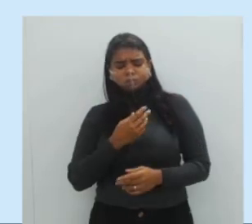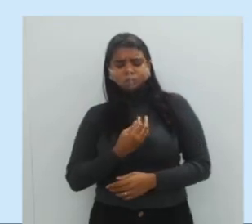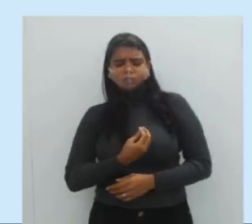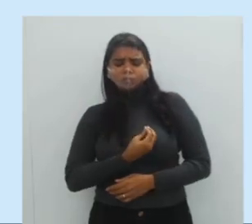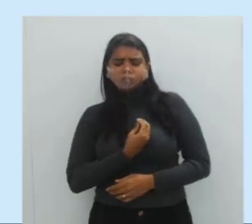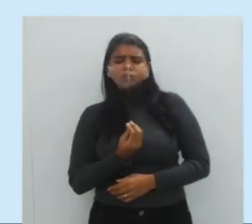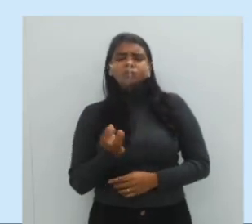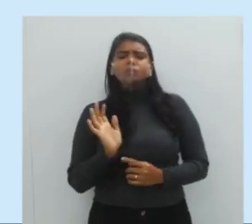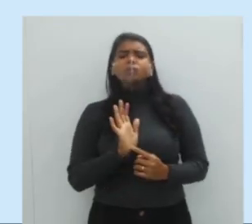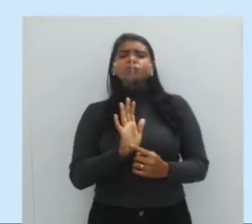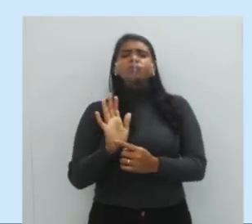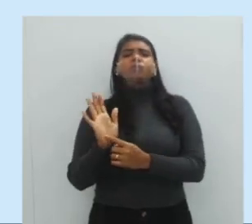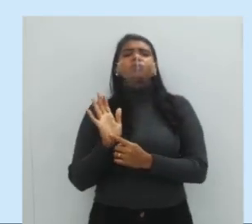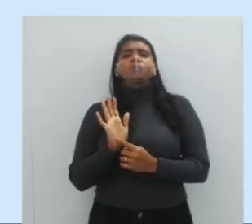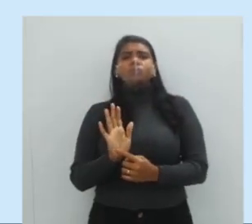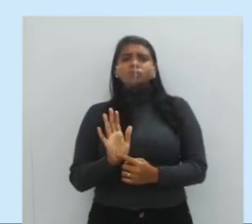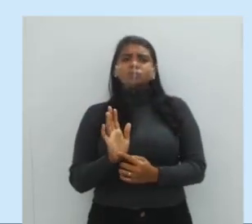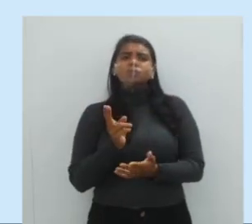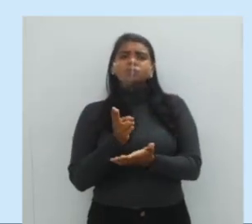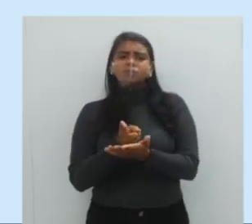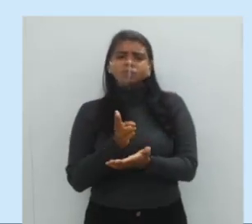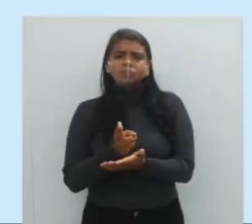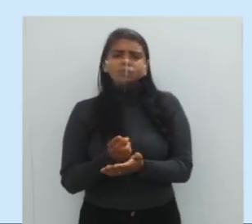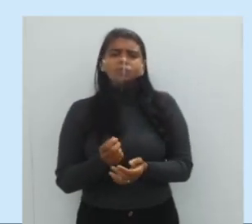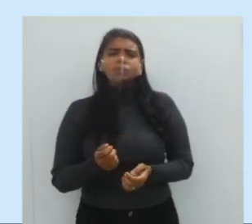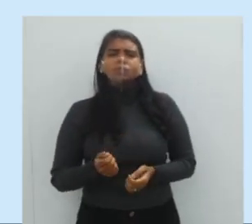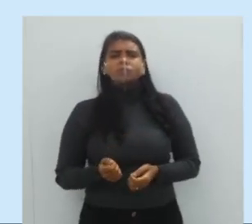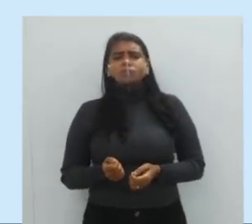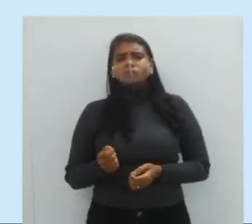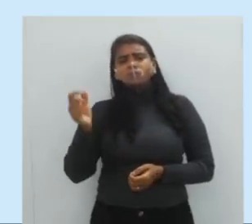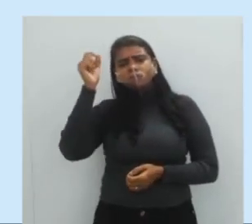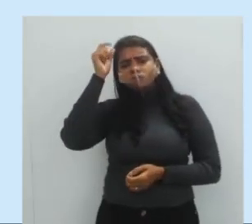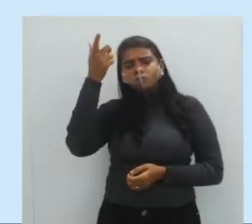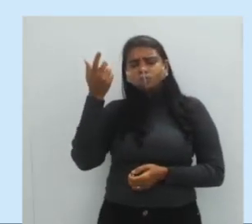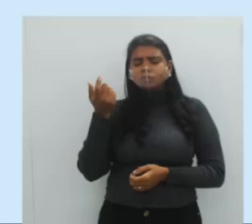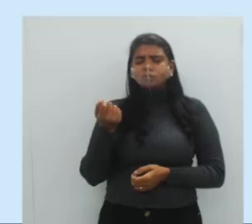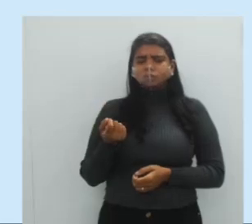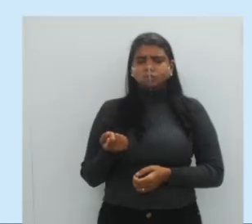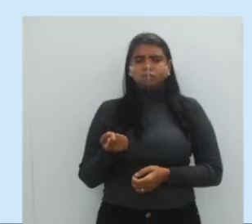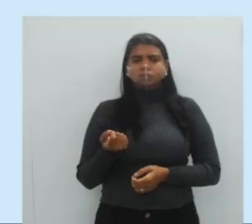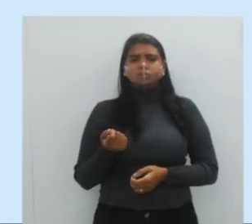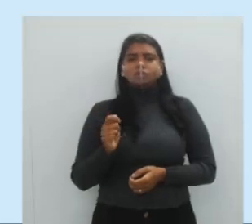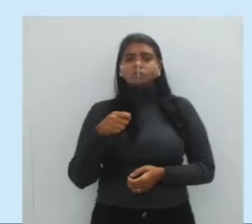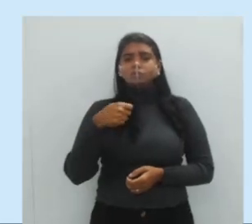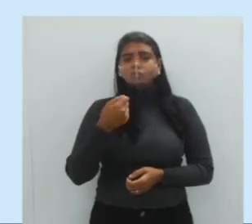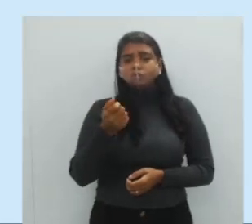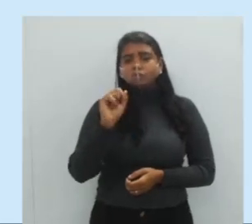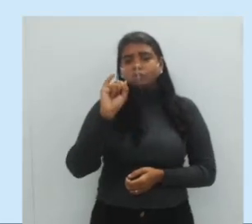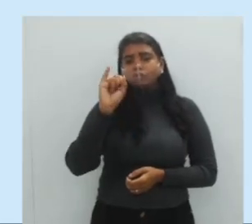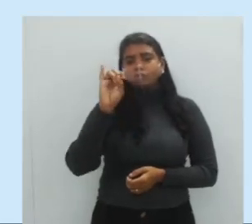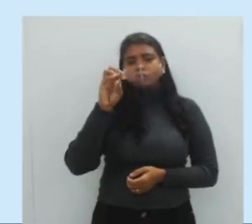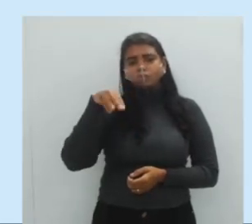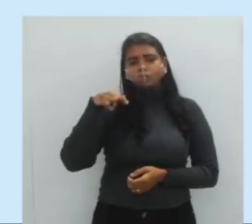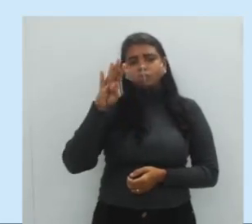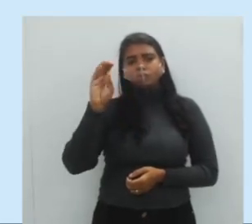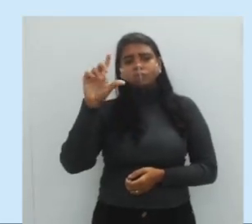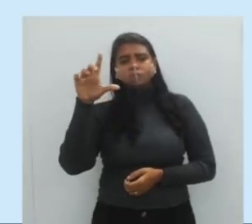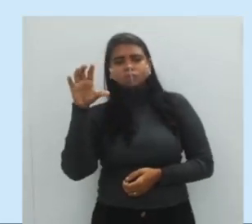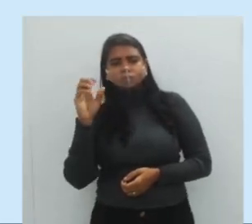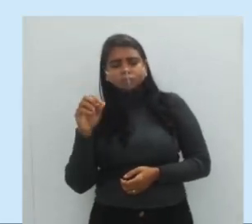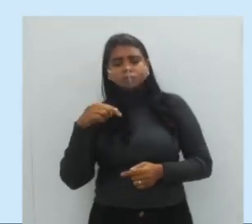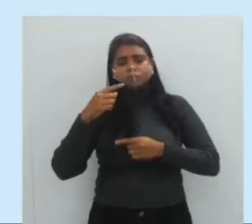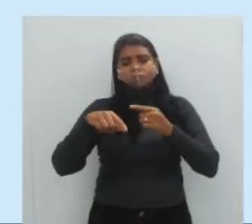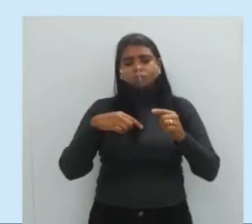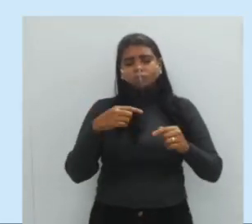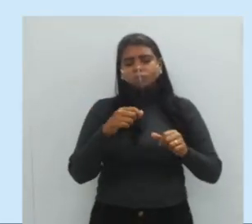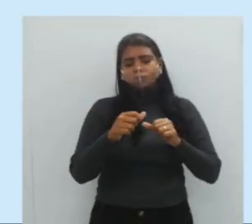existência. Então, mais uma vez, eu me reporto sempre, reforço essa ideia do símbolo, religião, a